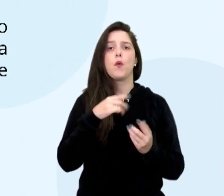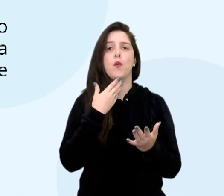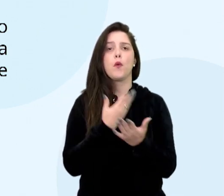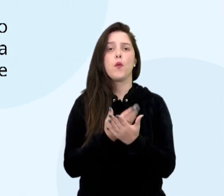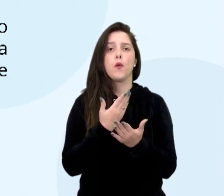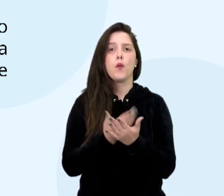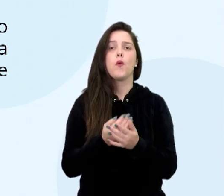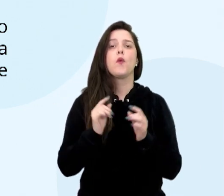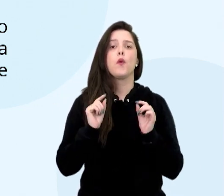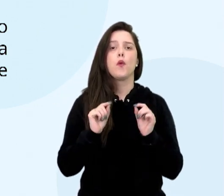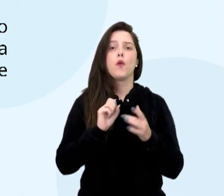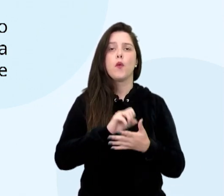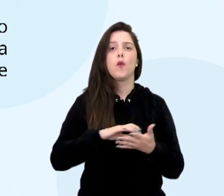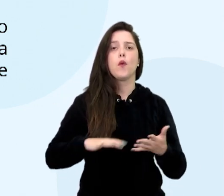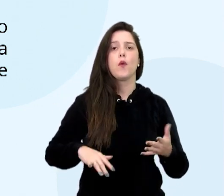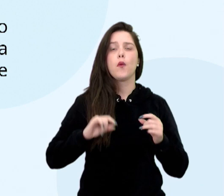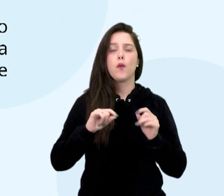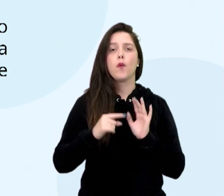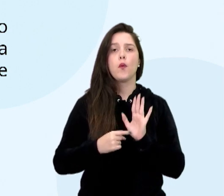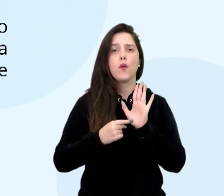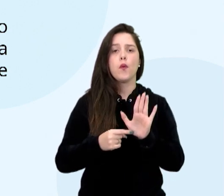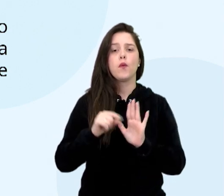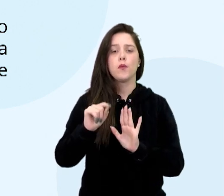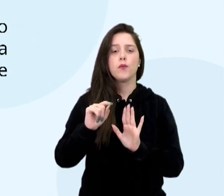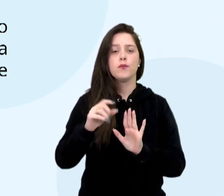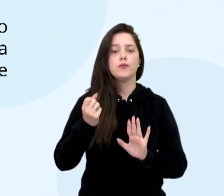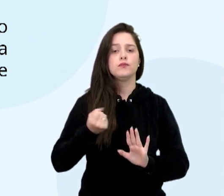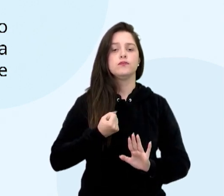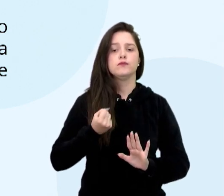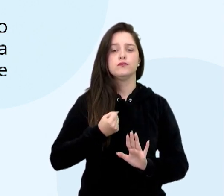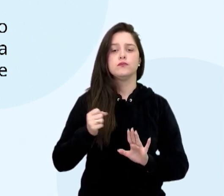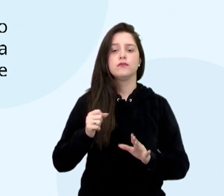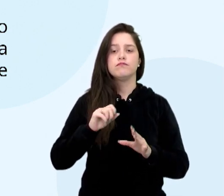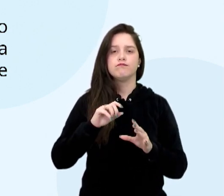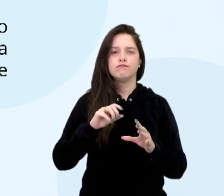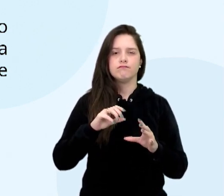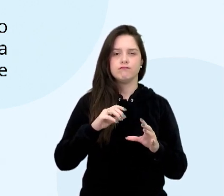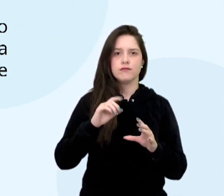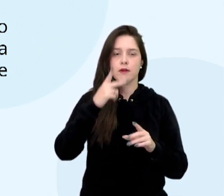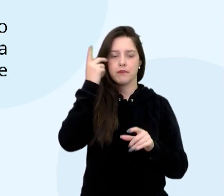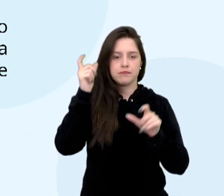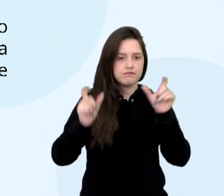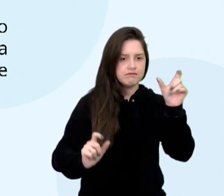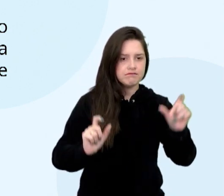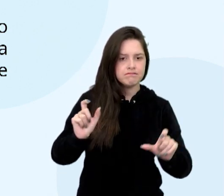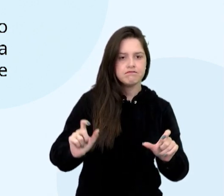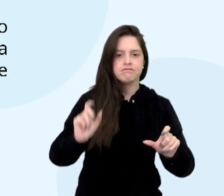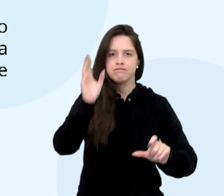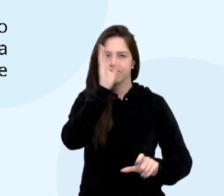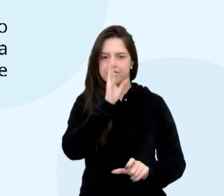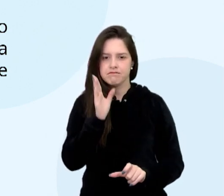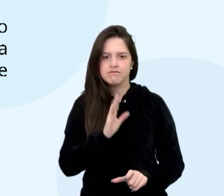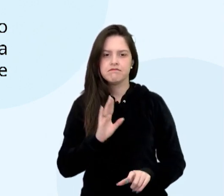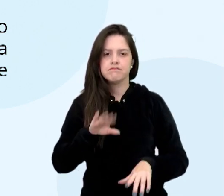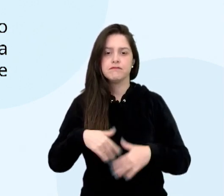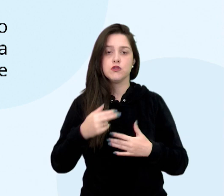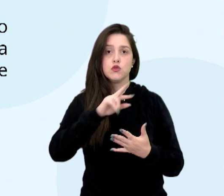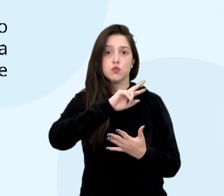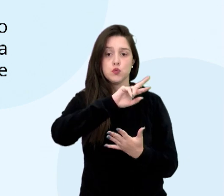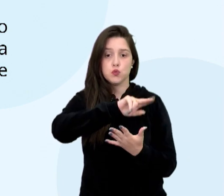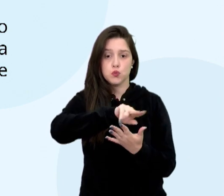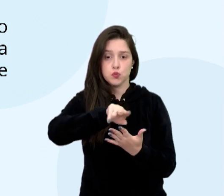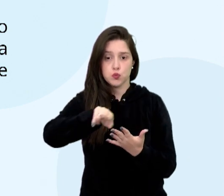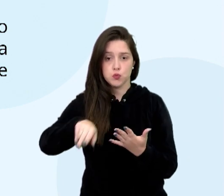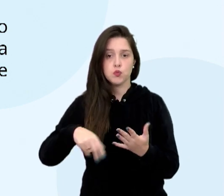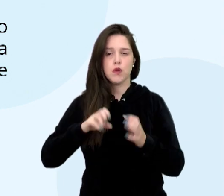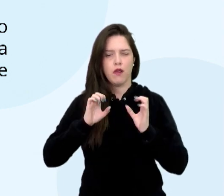desta atividade é apresentar inúmeras classificações da população brasileira, de suas características